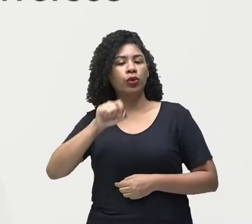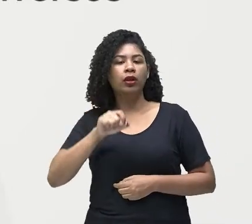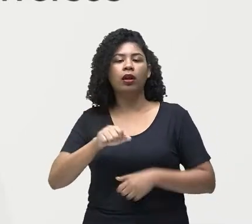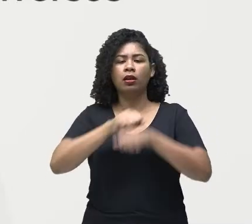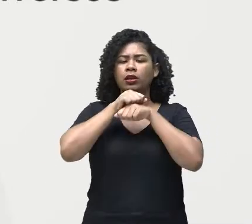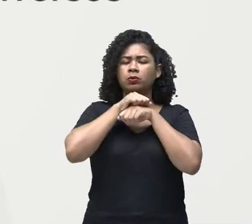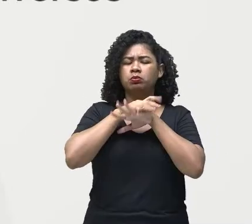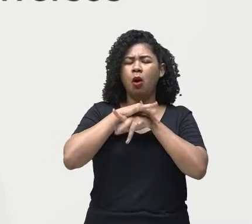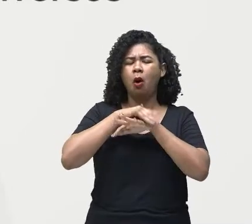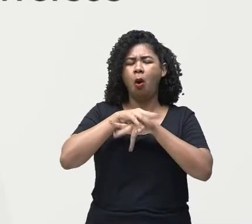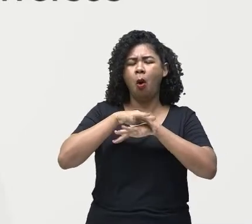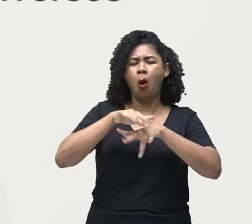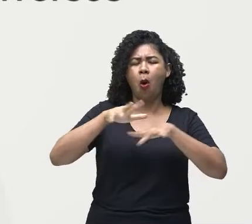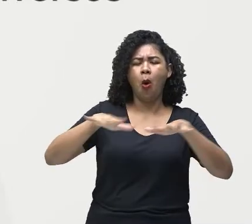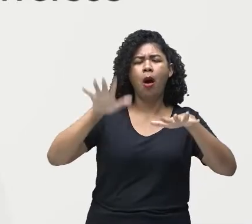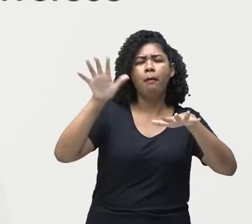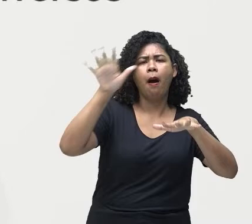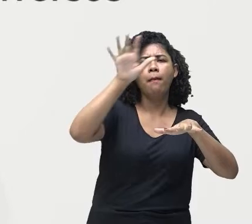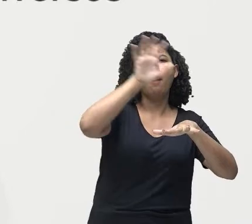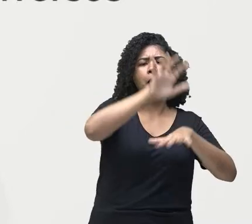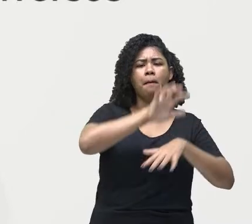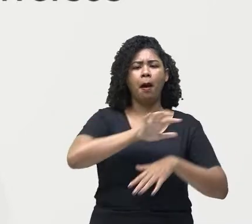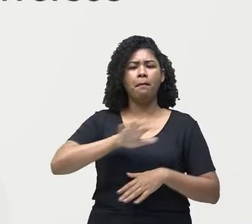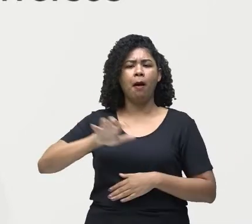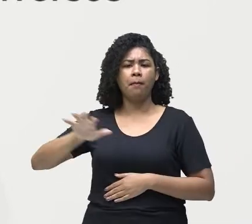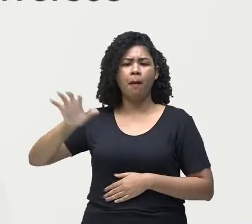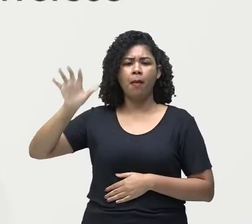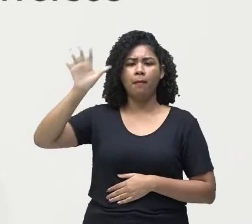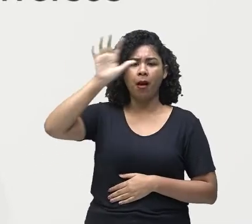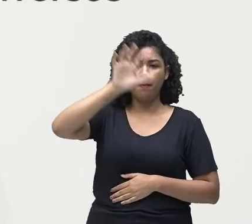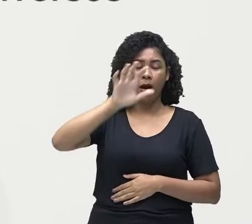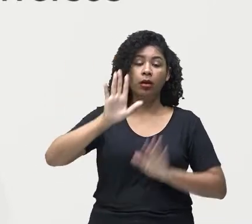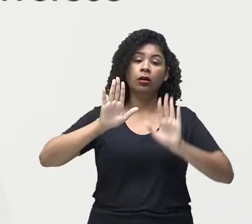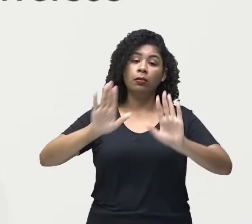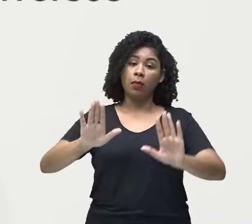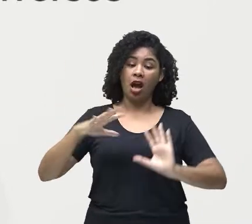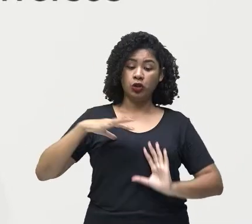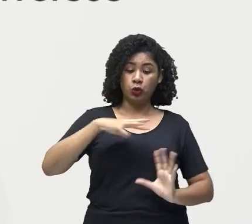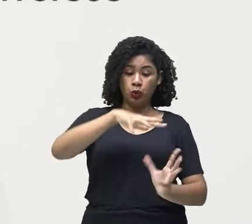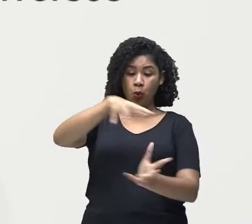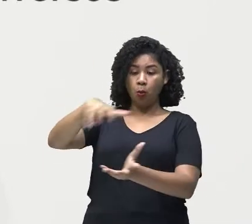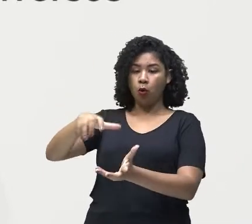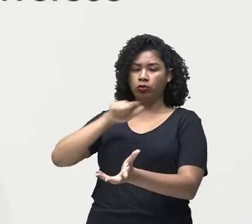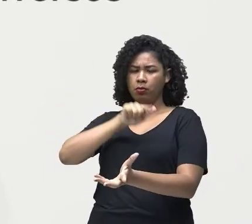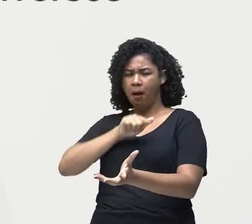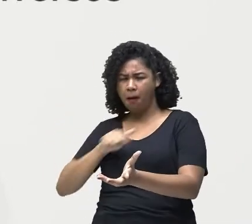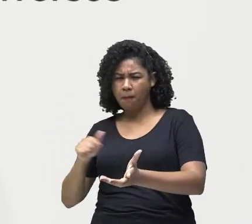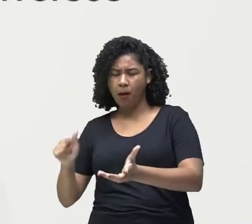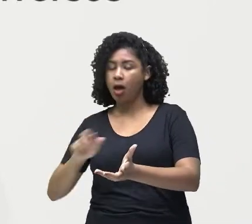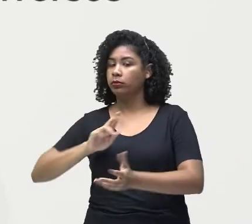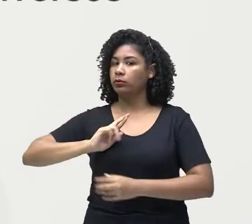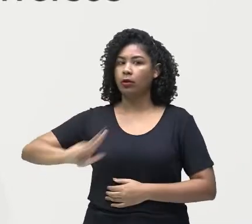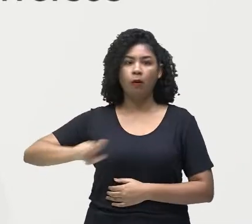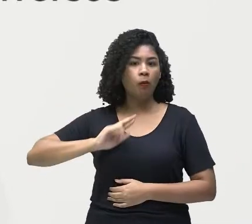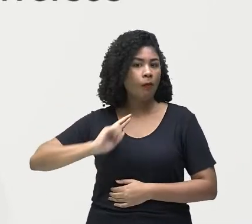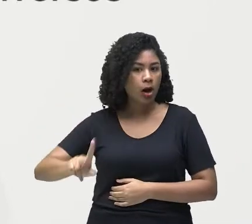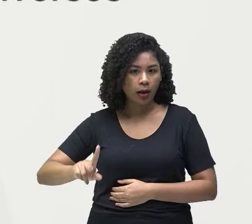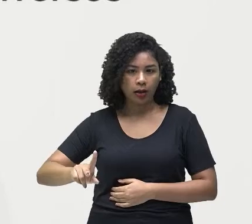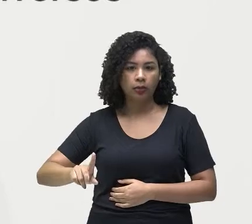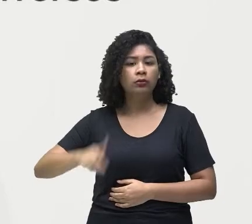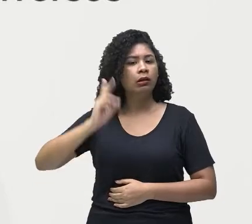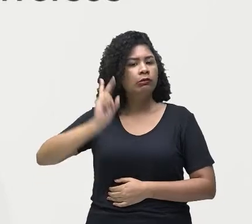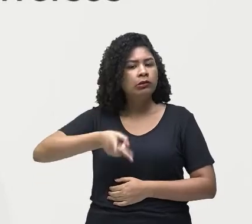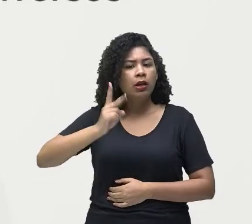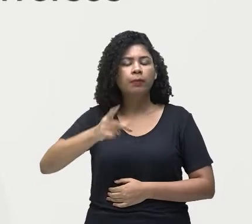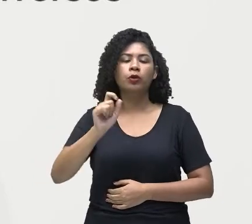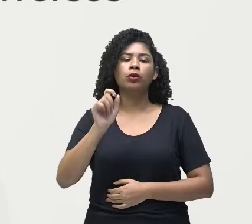em várias regiões, mas sem uma escala global. Então, estou falando que não é em todo o mundo, é quando acontece